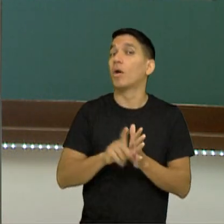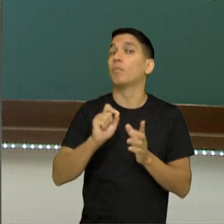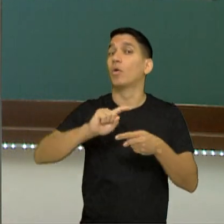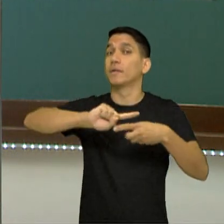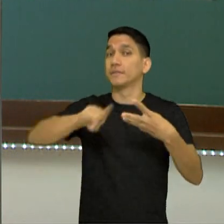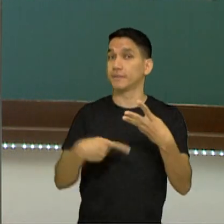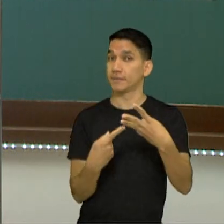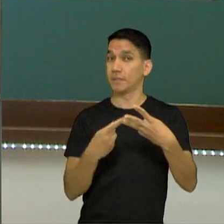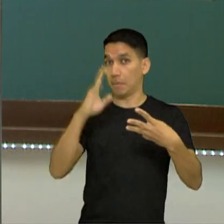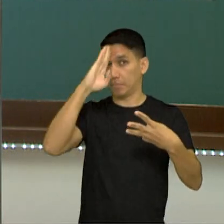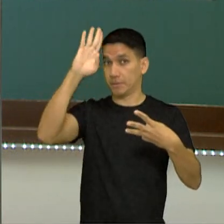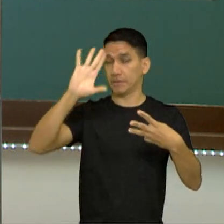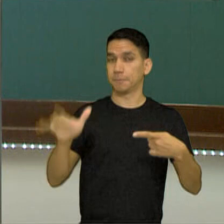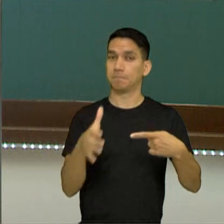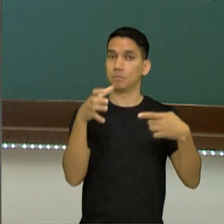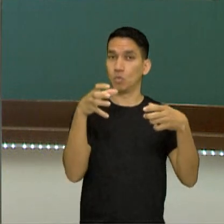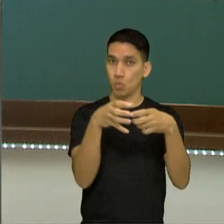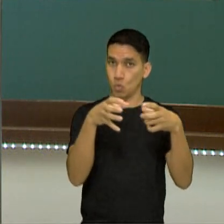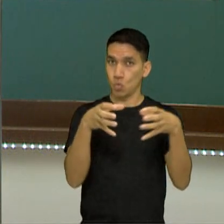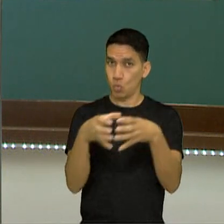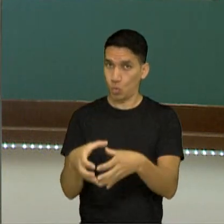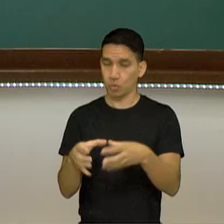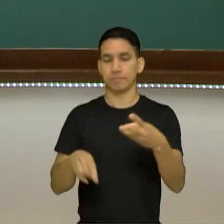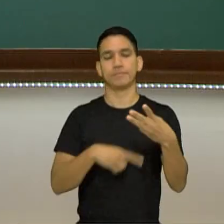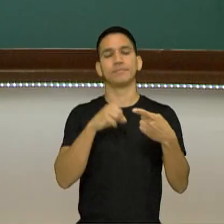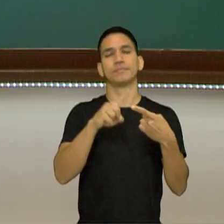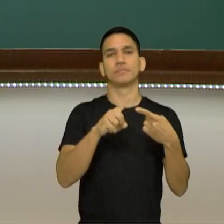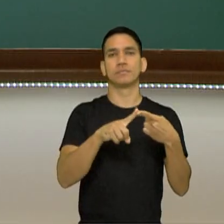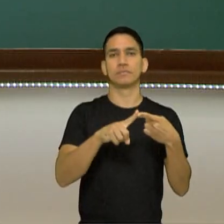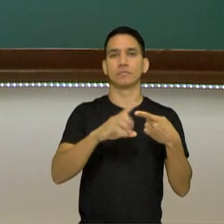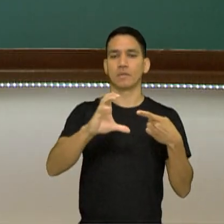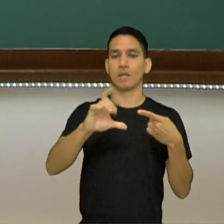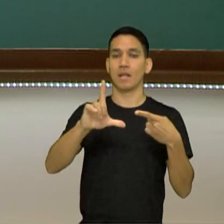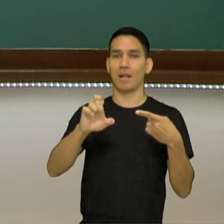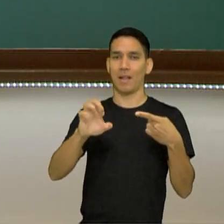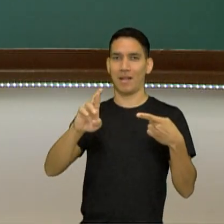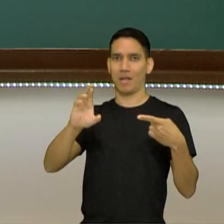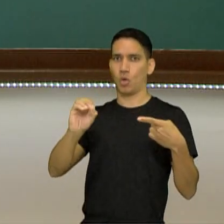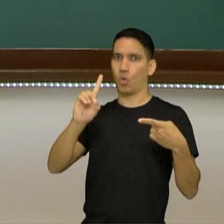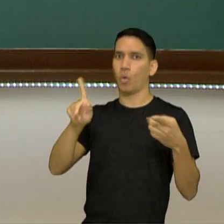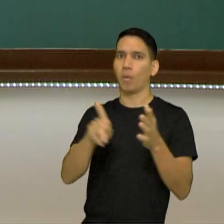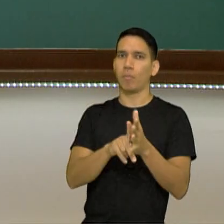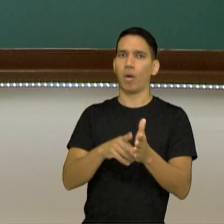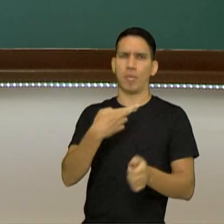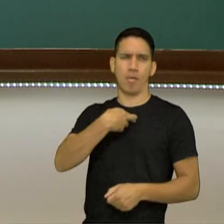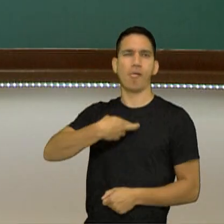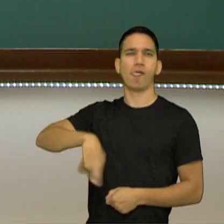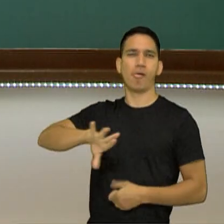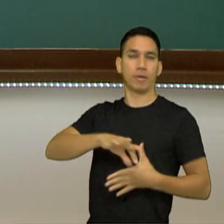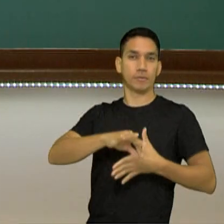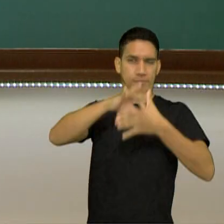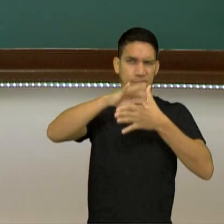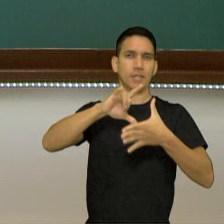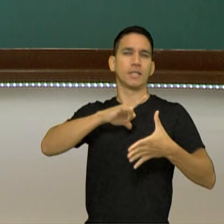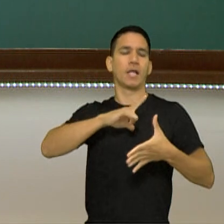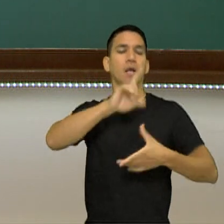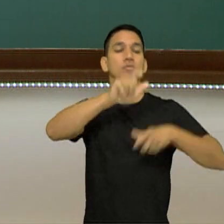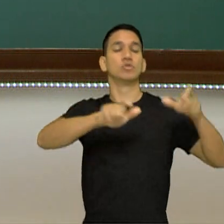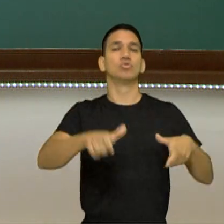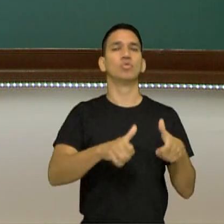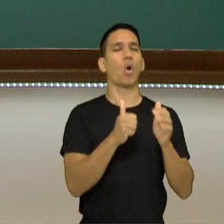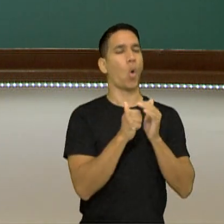3 grupos, tá? Então a gente vai ter os cleros, tá? A igreja, né? Os que oram,